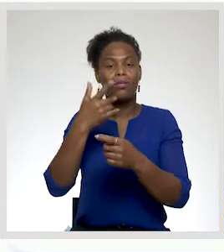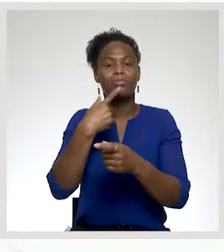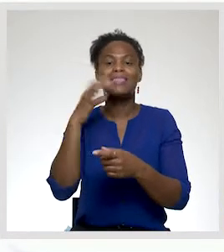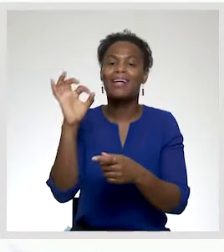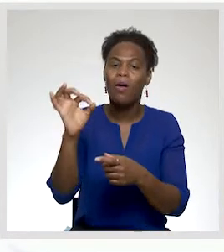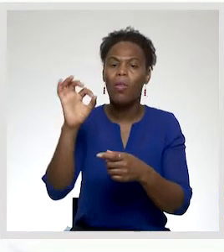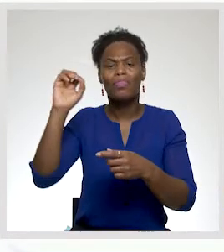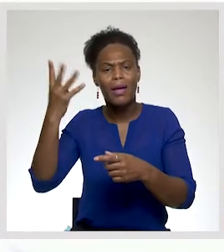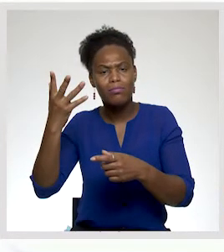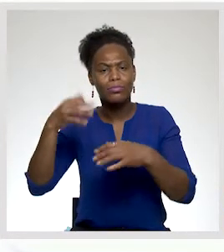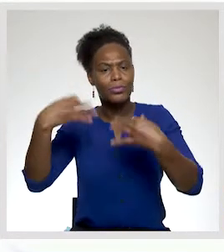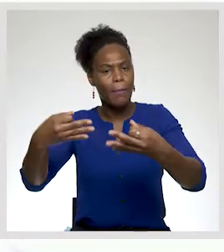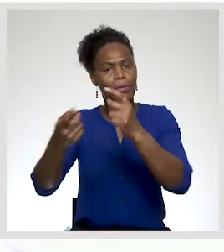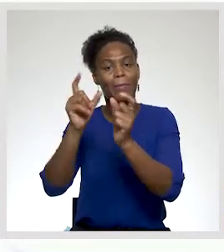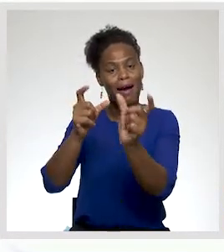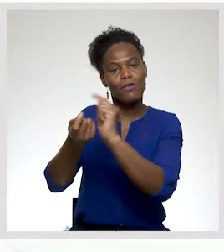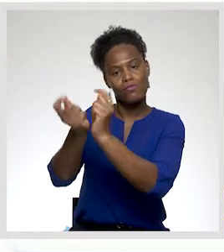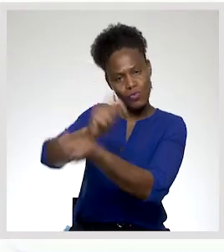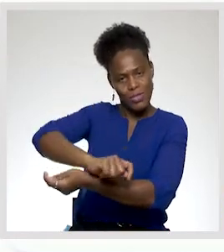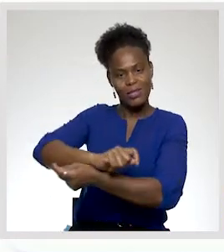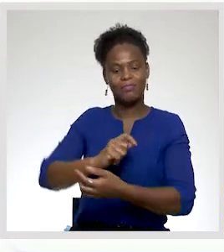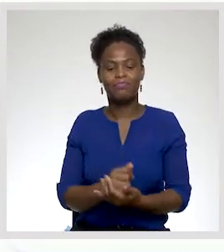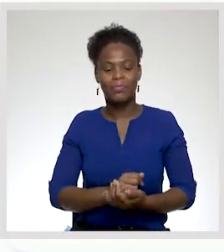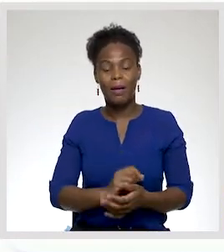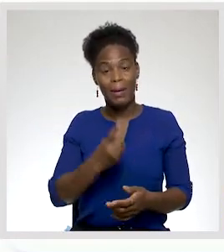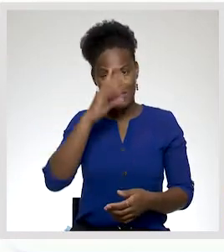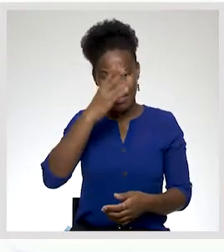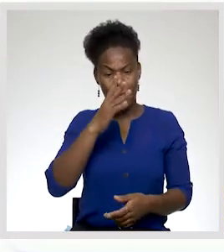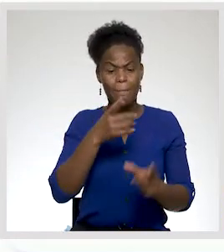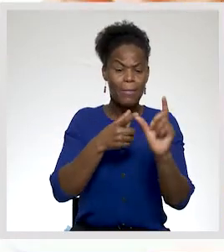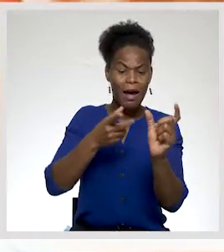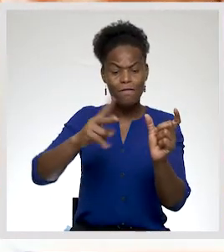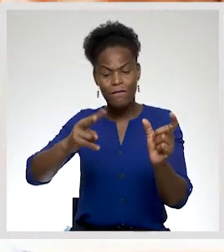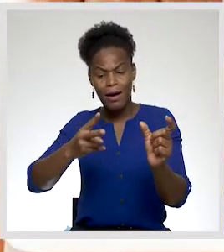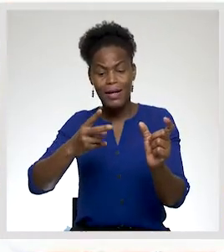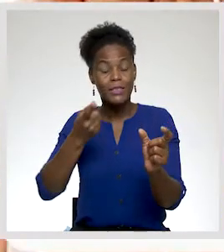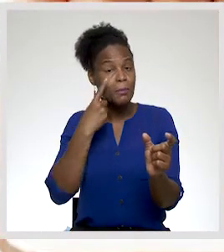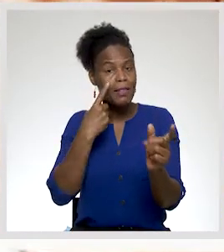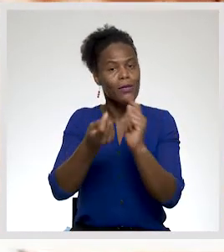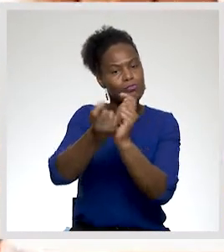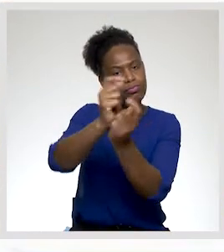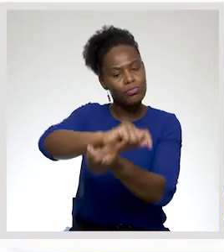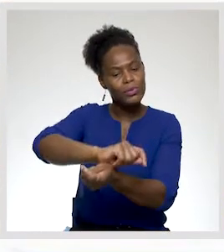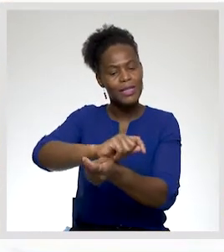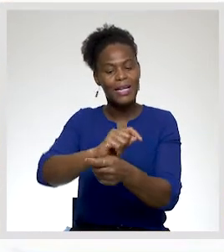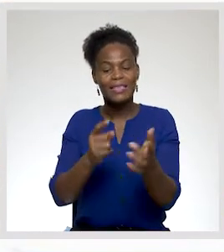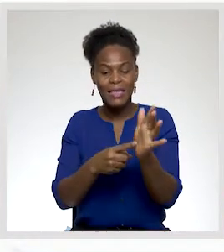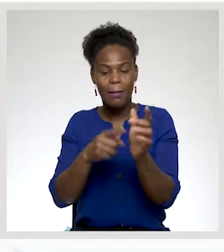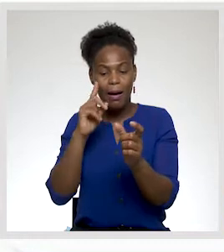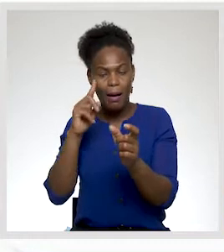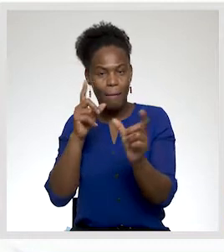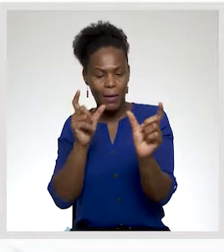em tempo. Para saber se uma palavra é variável, experimenta modificá-la. Tenta mudá-la para